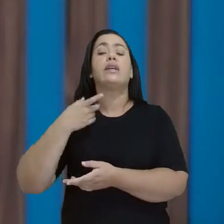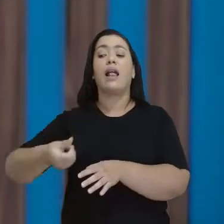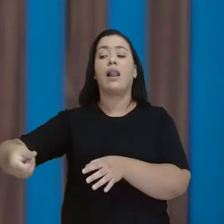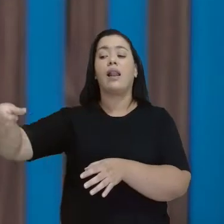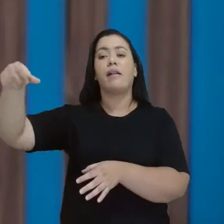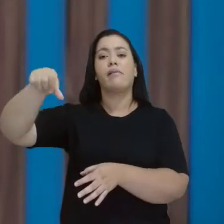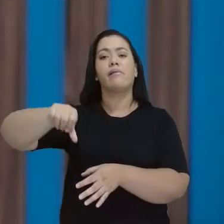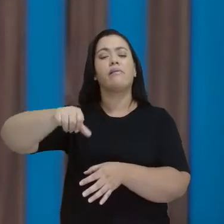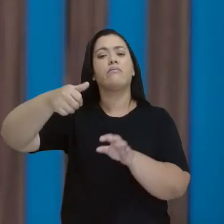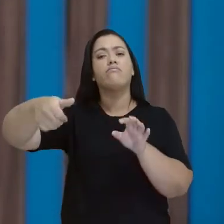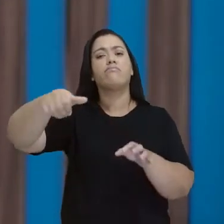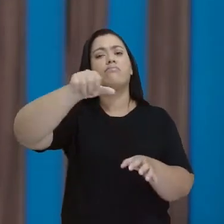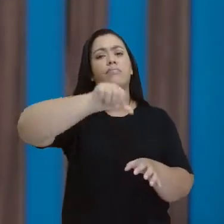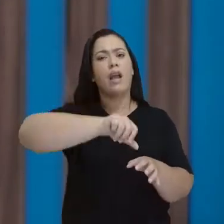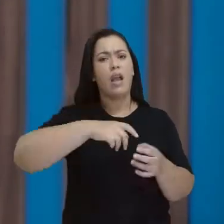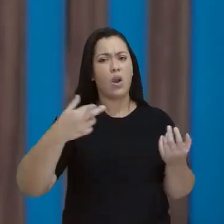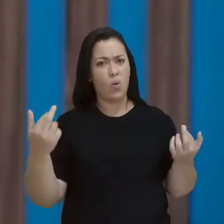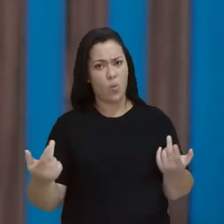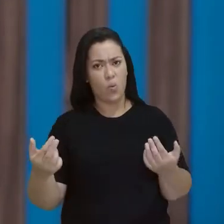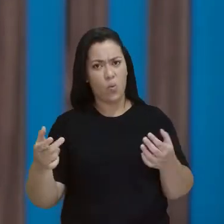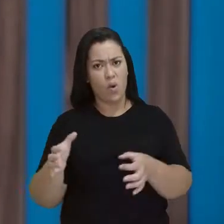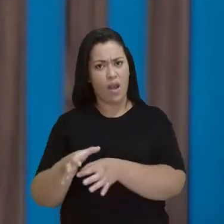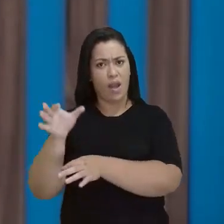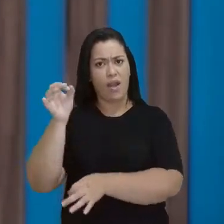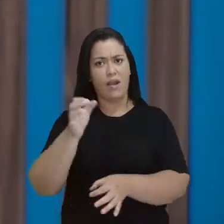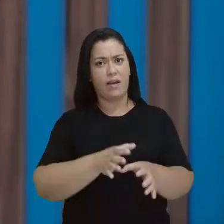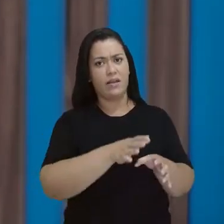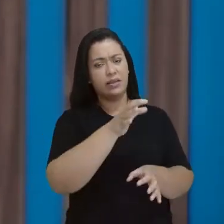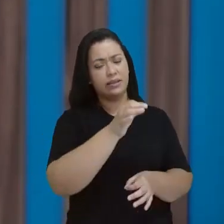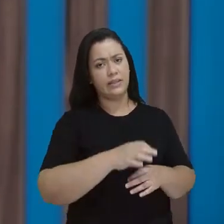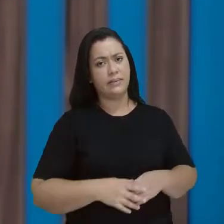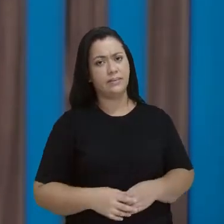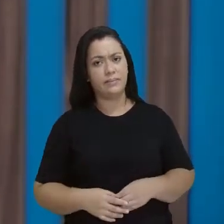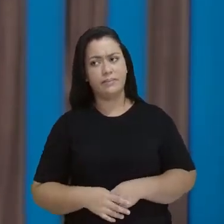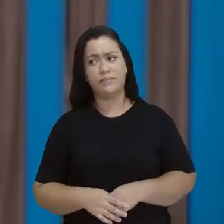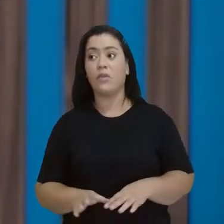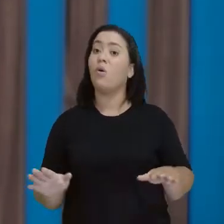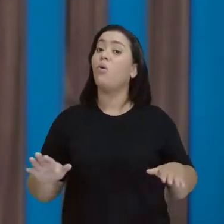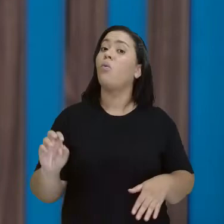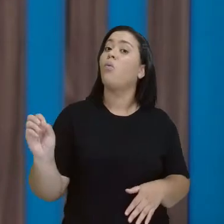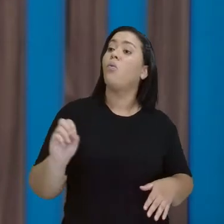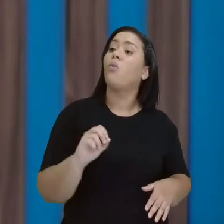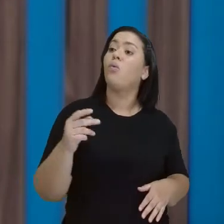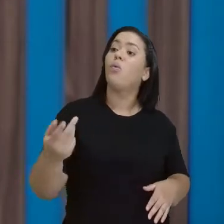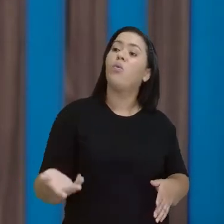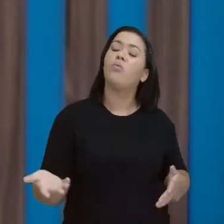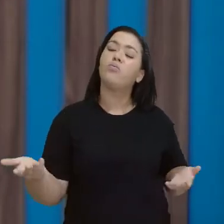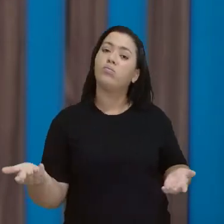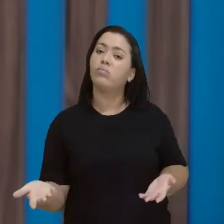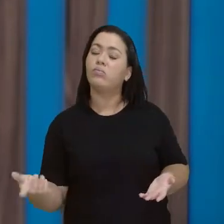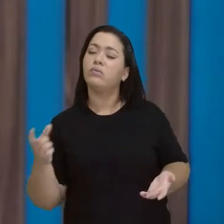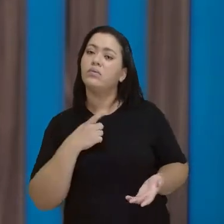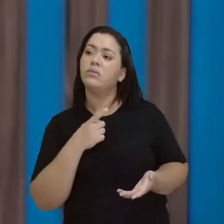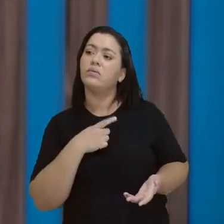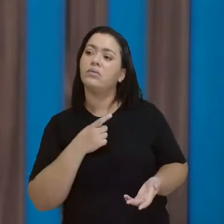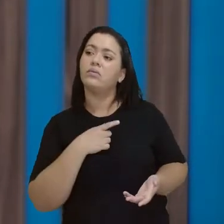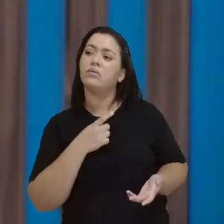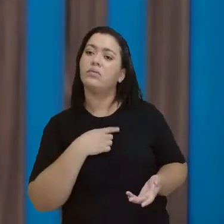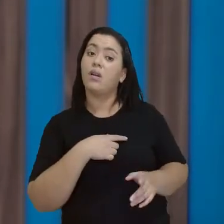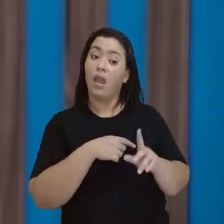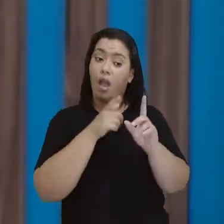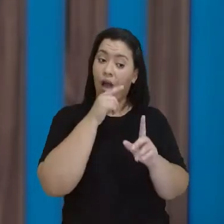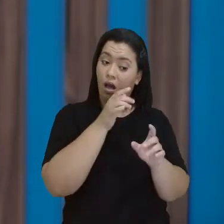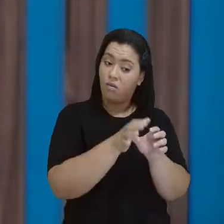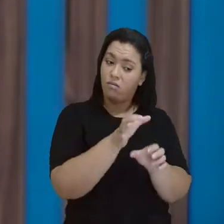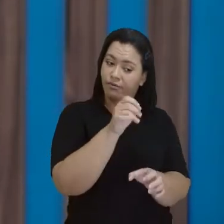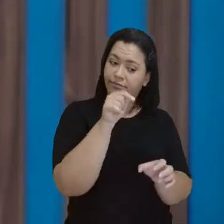que tem aqui vai ser a mesma quando eu colocar aqui? Ou vai ter essa água